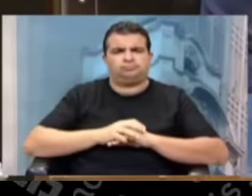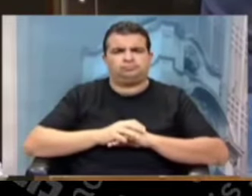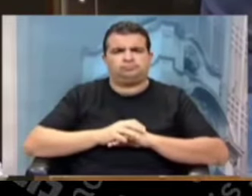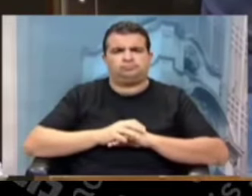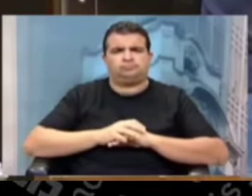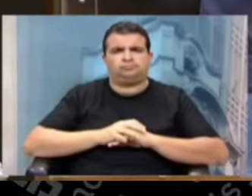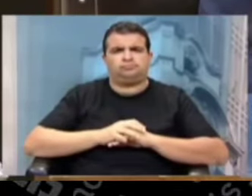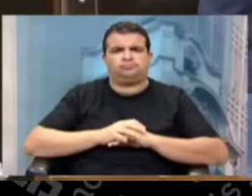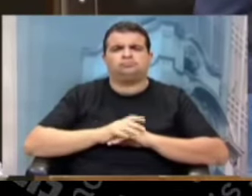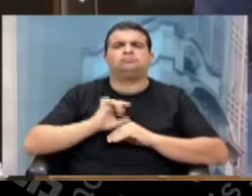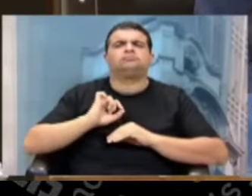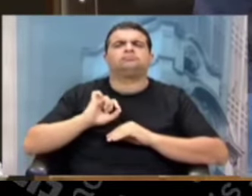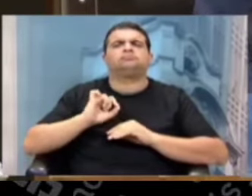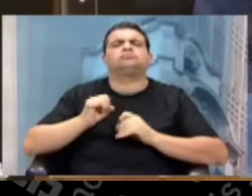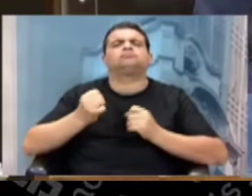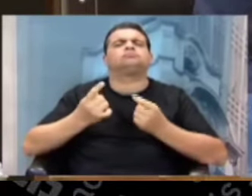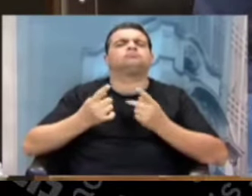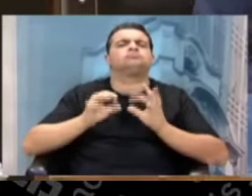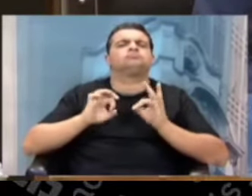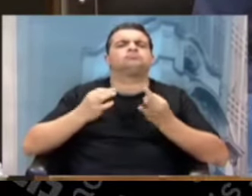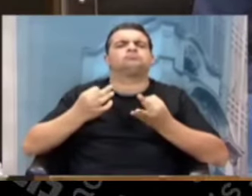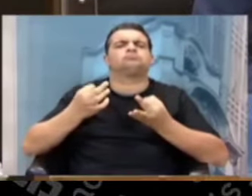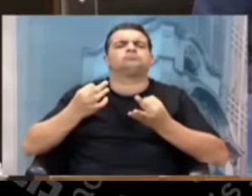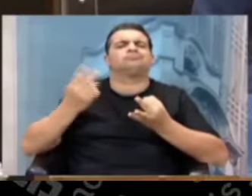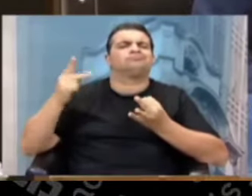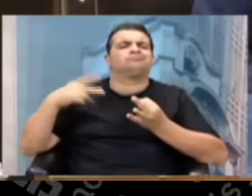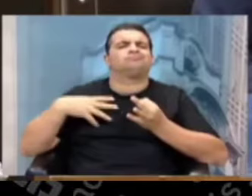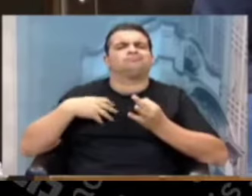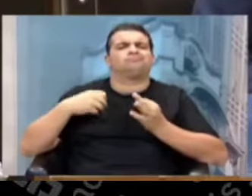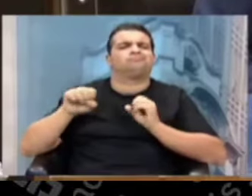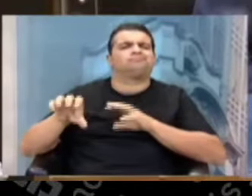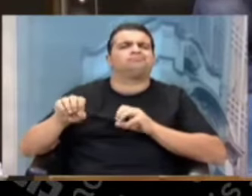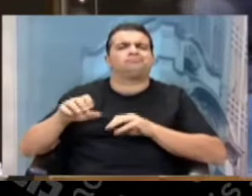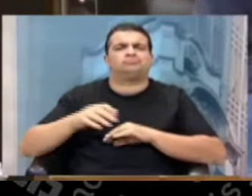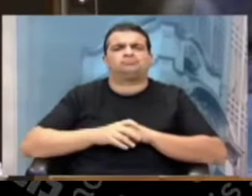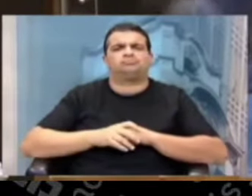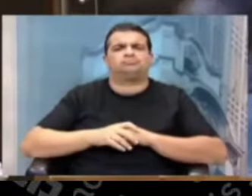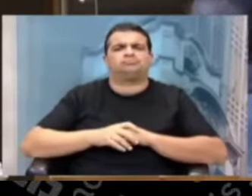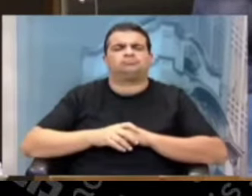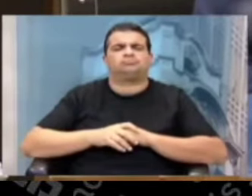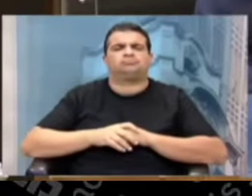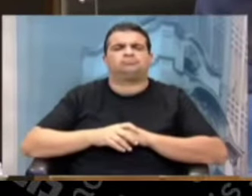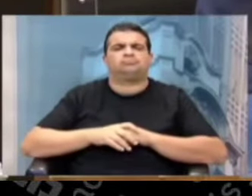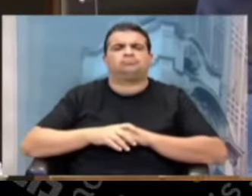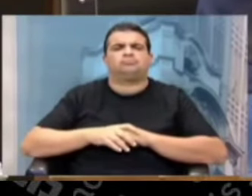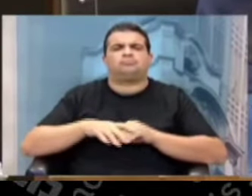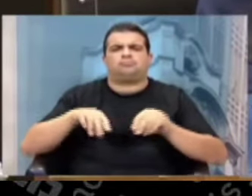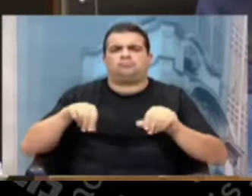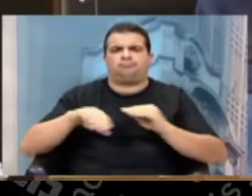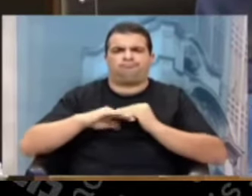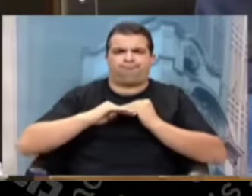o que determinadas famílias vão ensinar para os seus filhos, que a terra é plana,